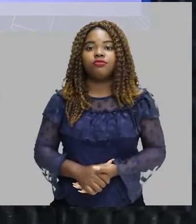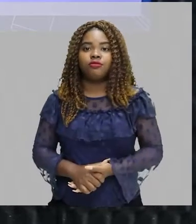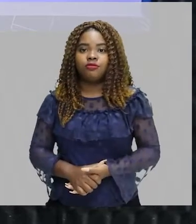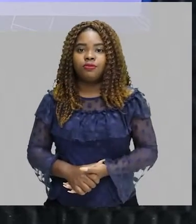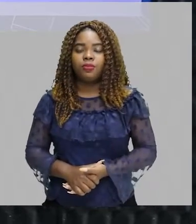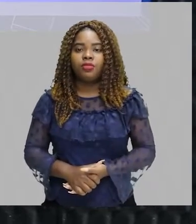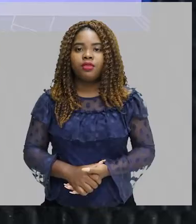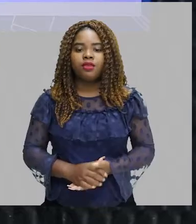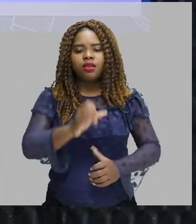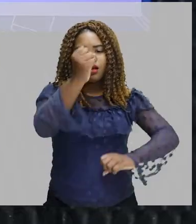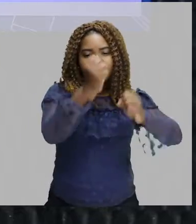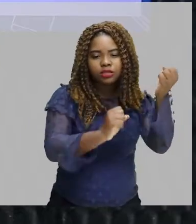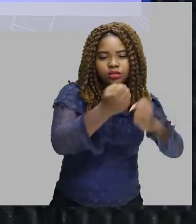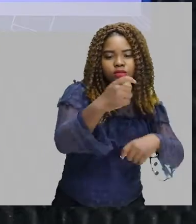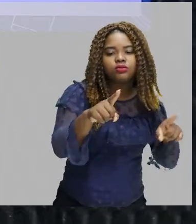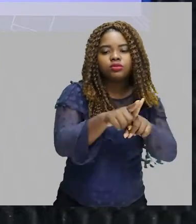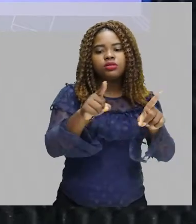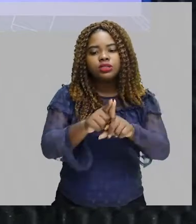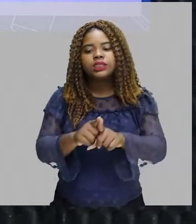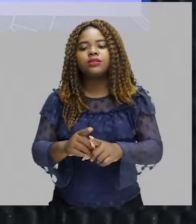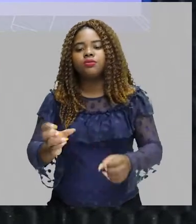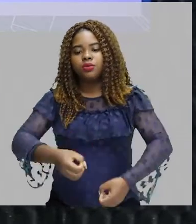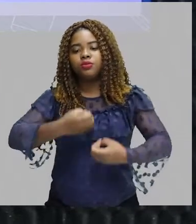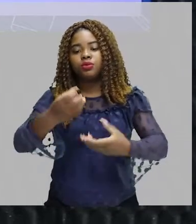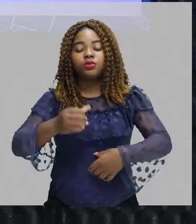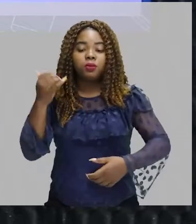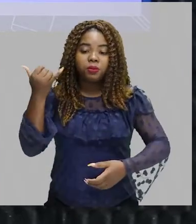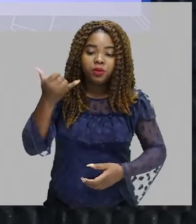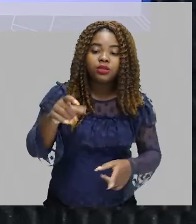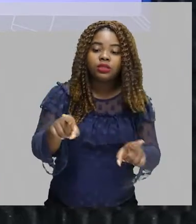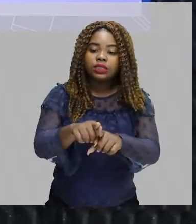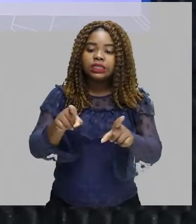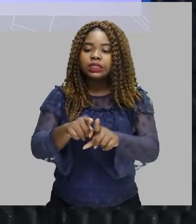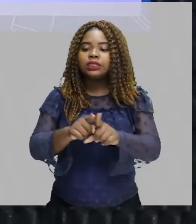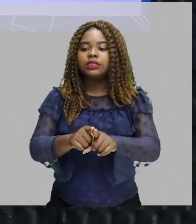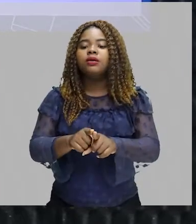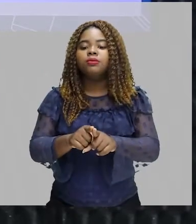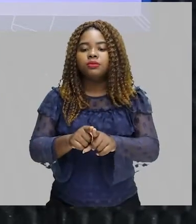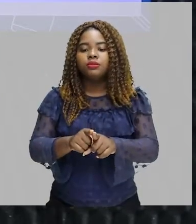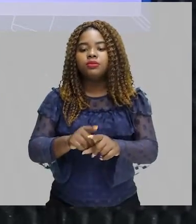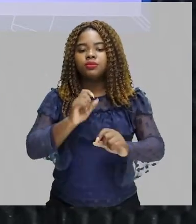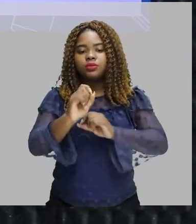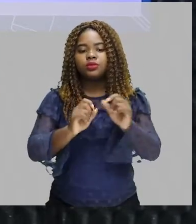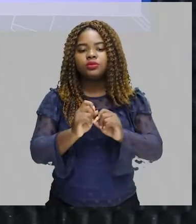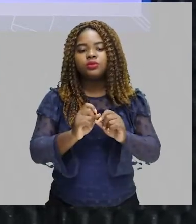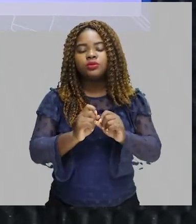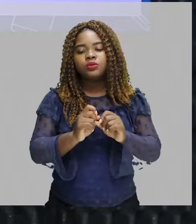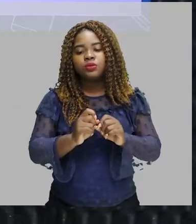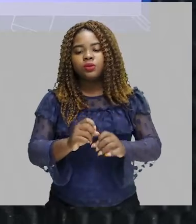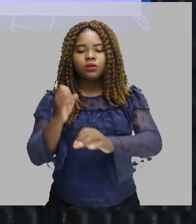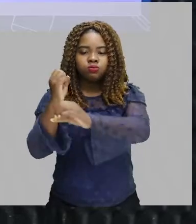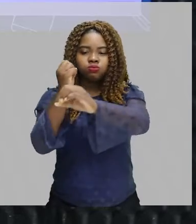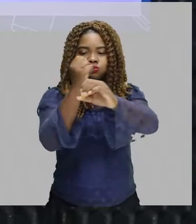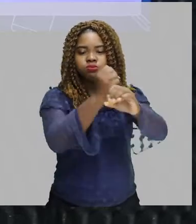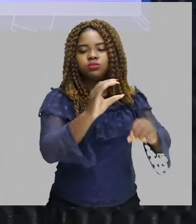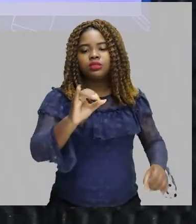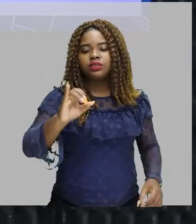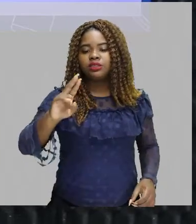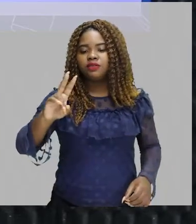na indústria, na geração de energia, na construção civil, né, segundo setor, e no comércio e serviço, o terceiro